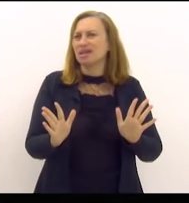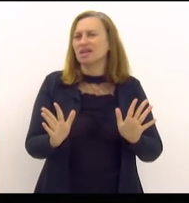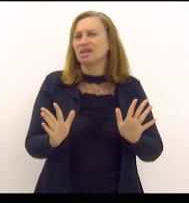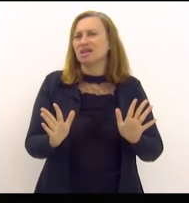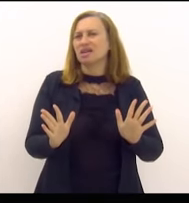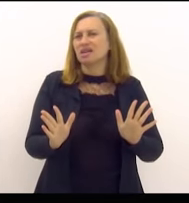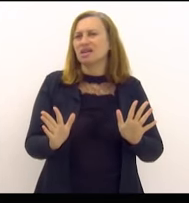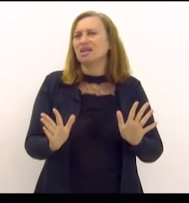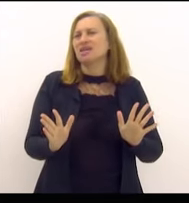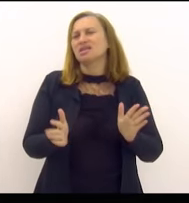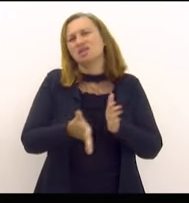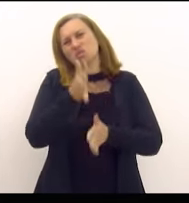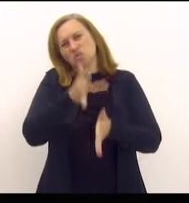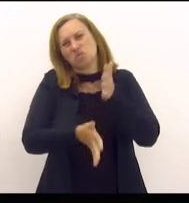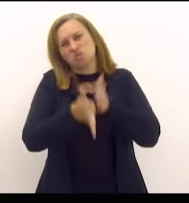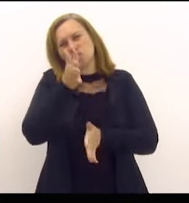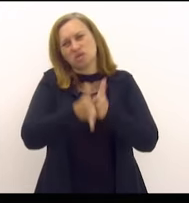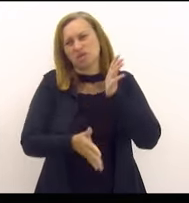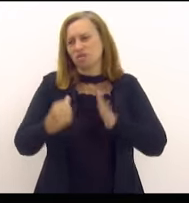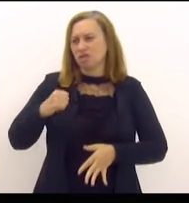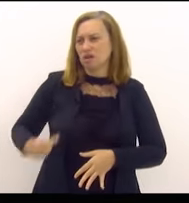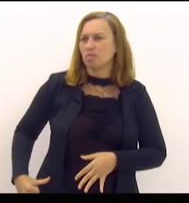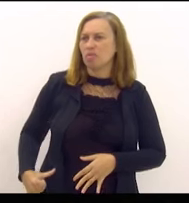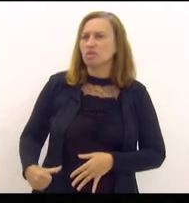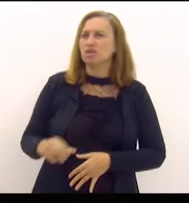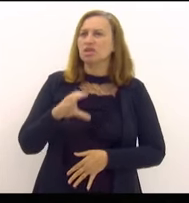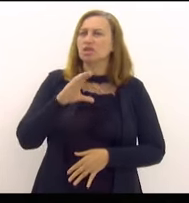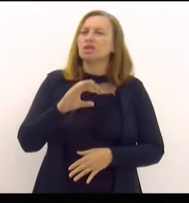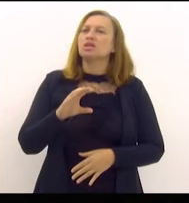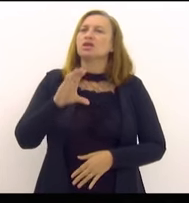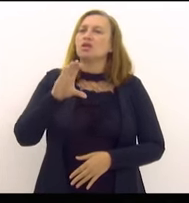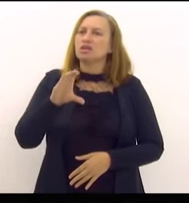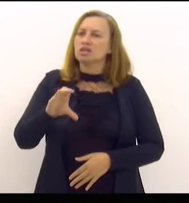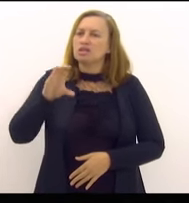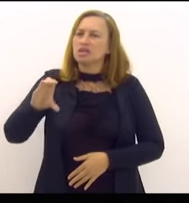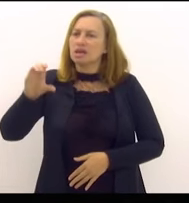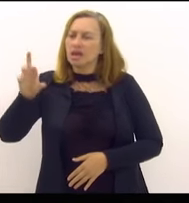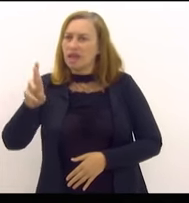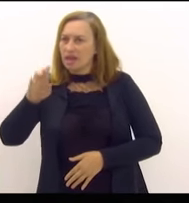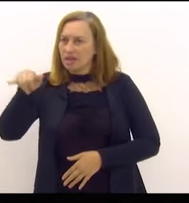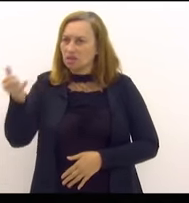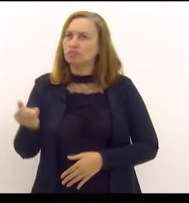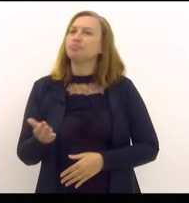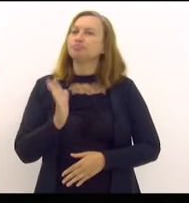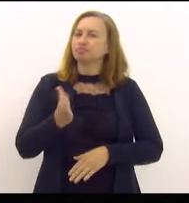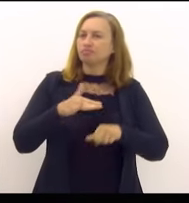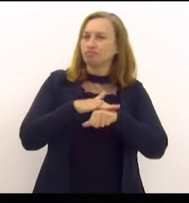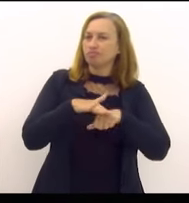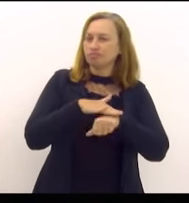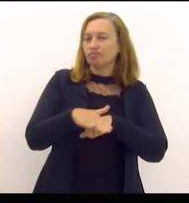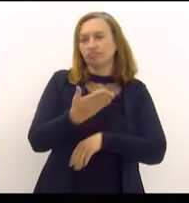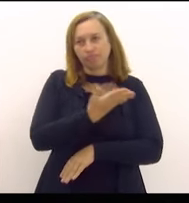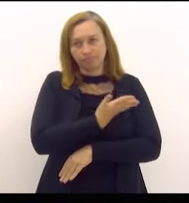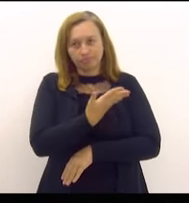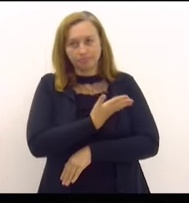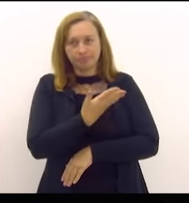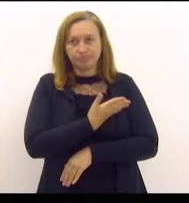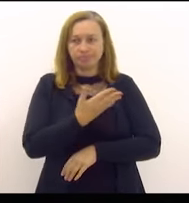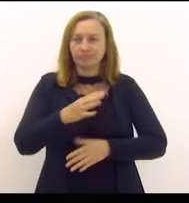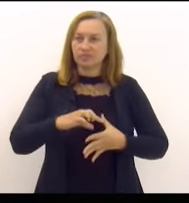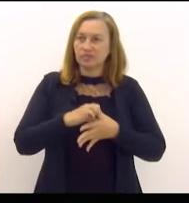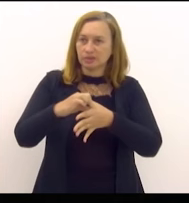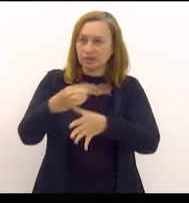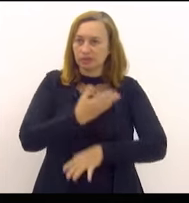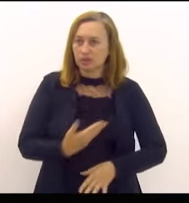que está acontecendo com essas bolsas da Fundação CCERJ. E já conversei aqui com o excelentíssimo colega e líder do governo,